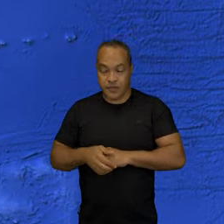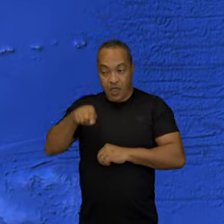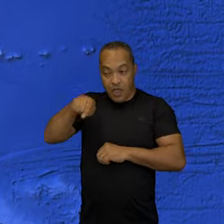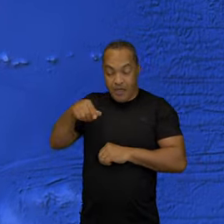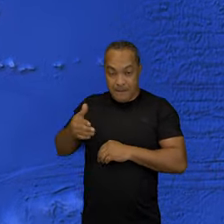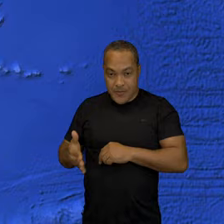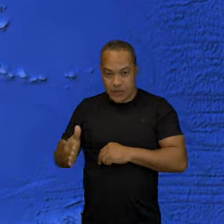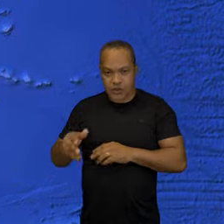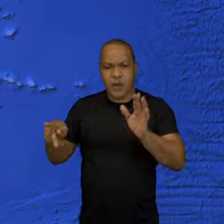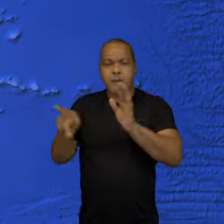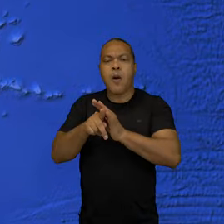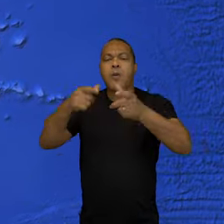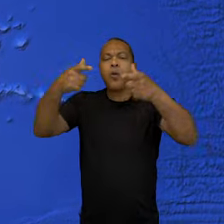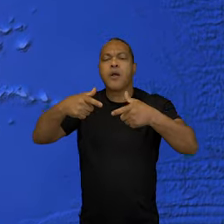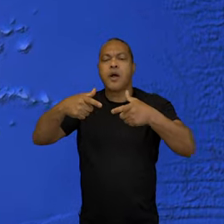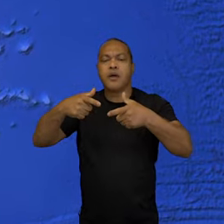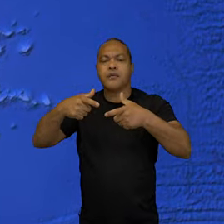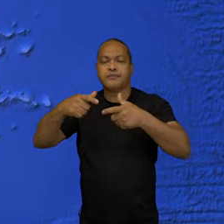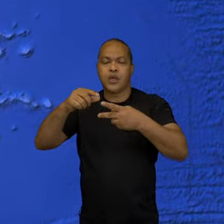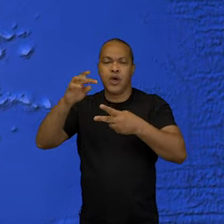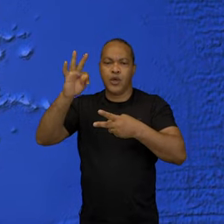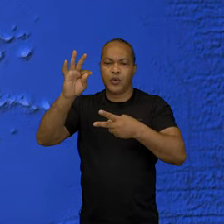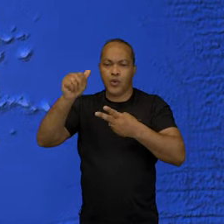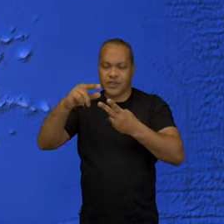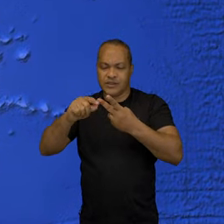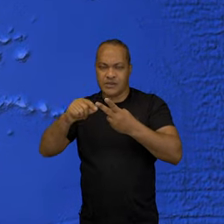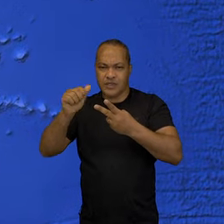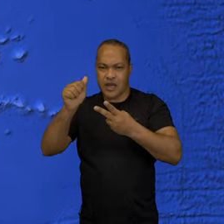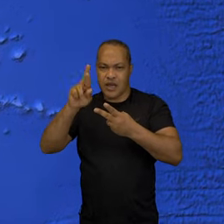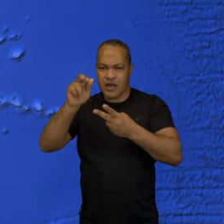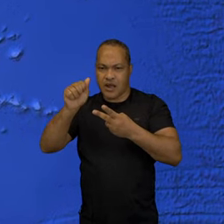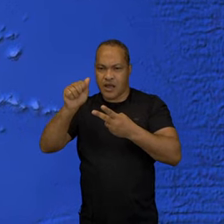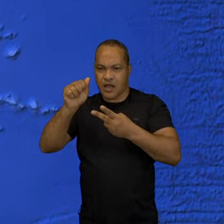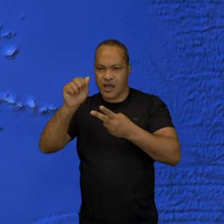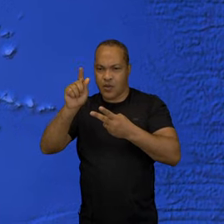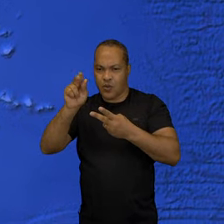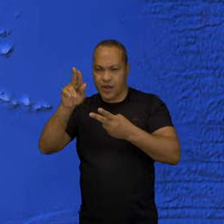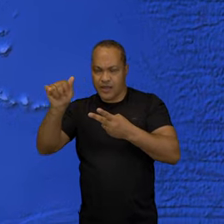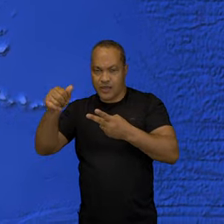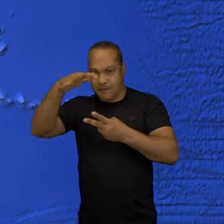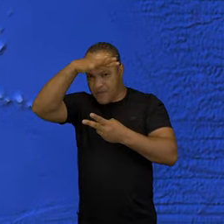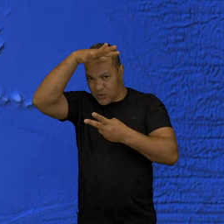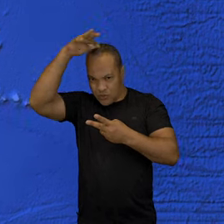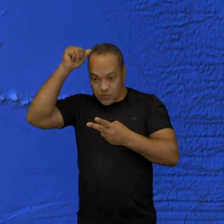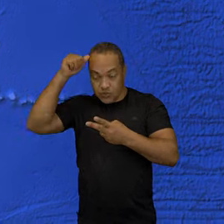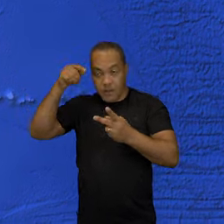Essa espécie é nativa da bacia dos rios Tocantins e Araguaia, mas foi amplamente